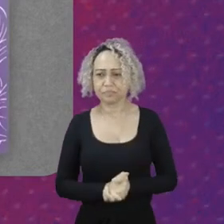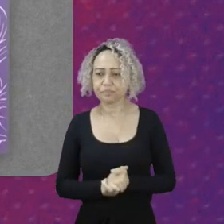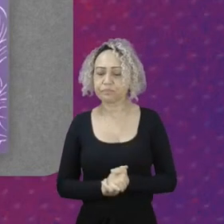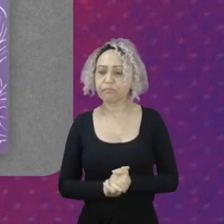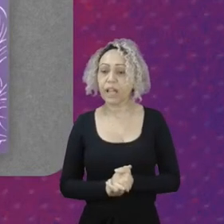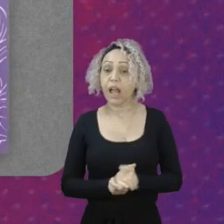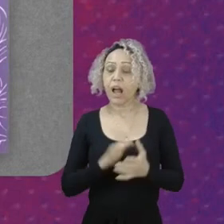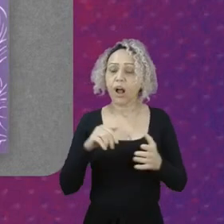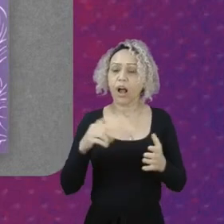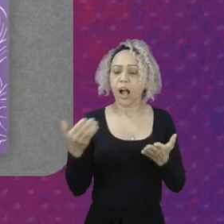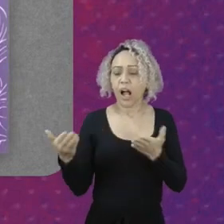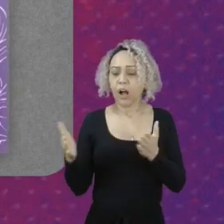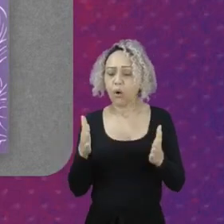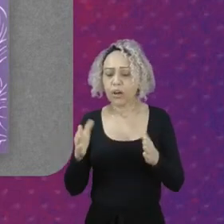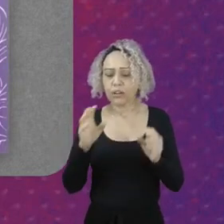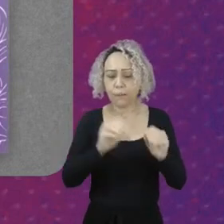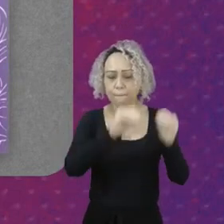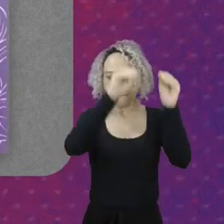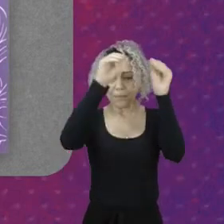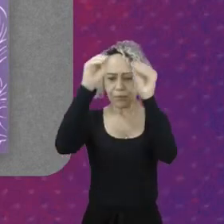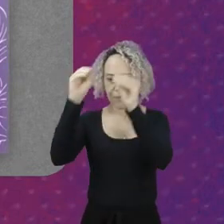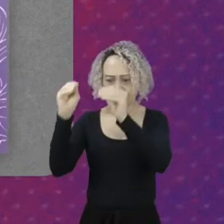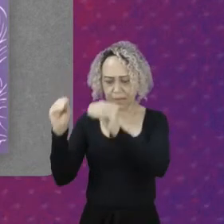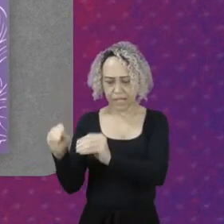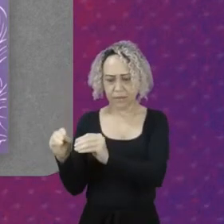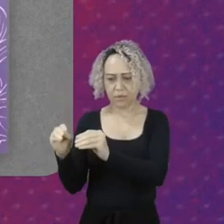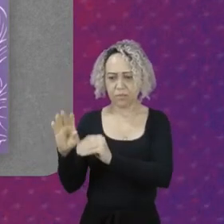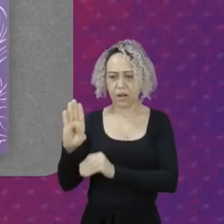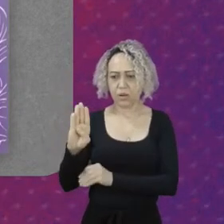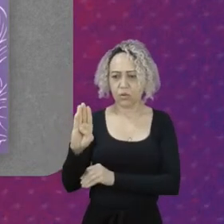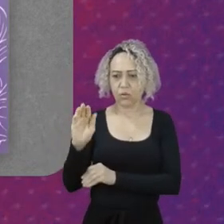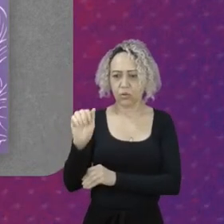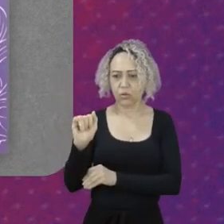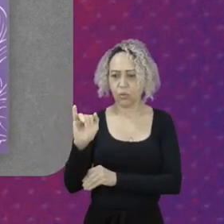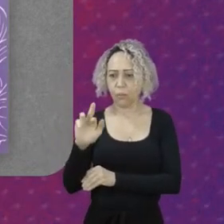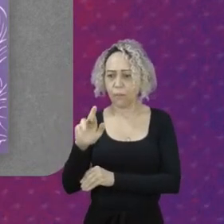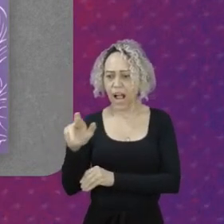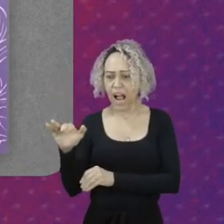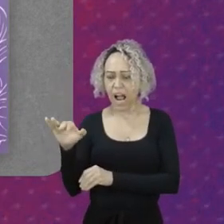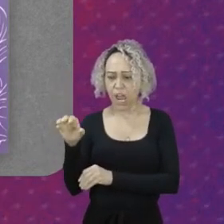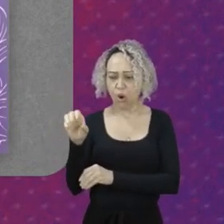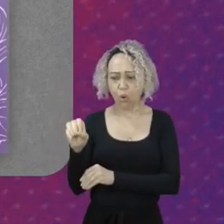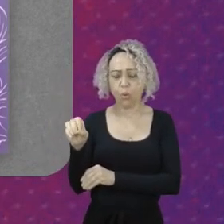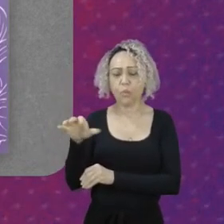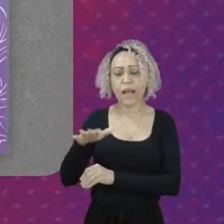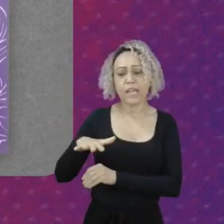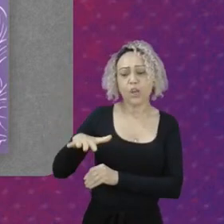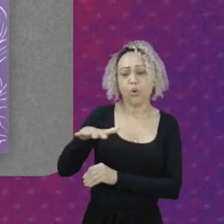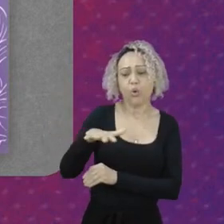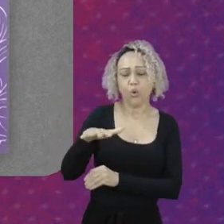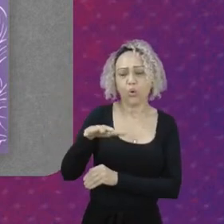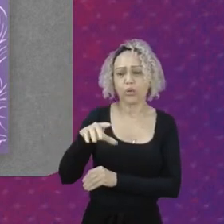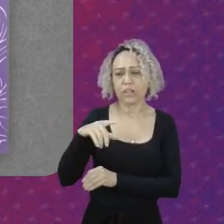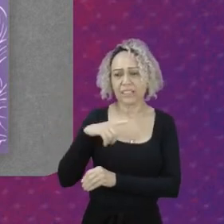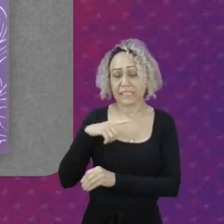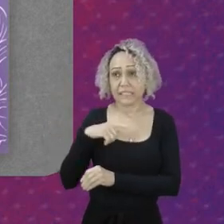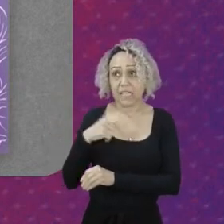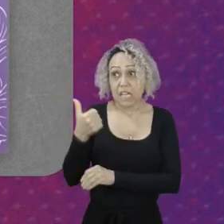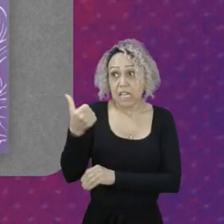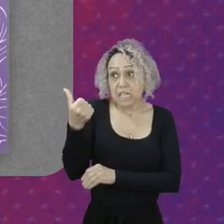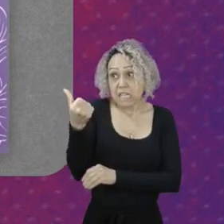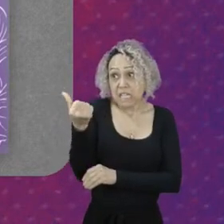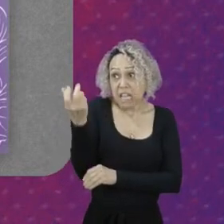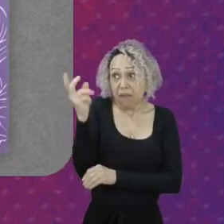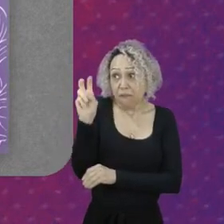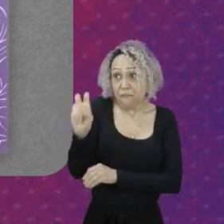bairro, mas também na periferia, numa região em que tem 6 vezes mais boletins de ocorrência do que